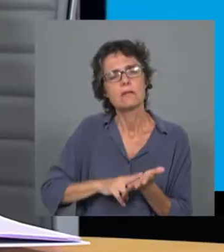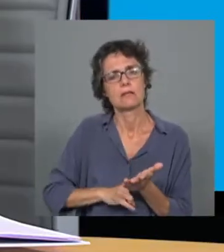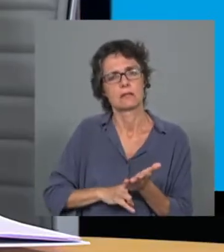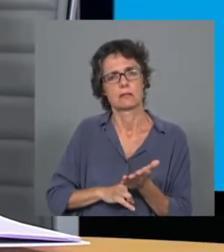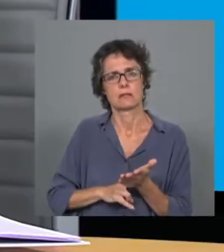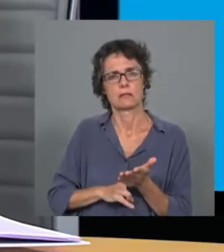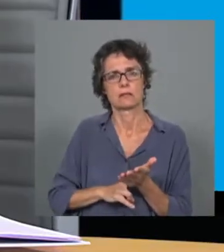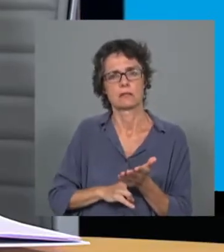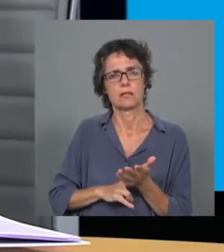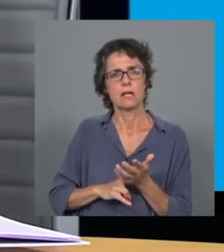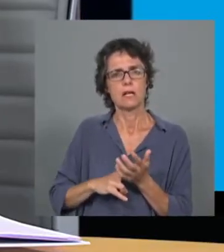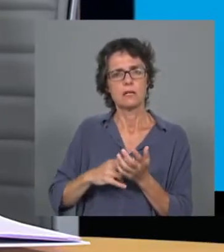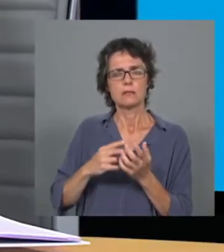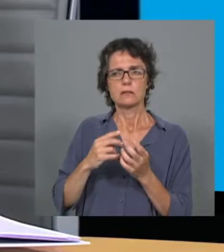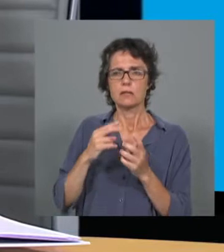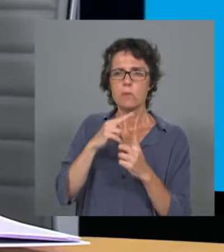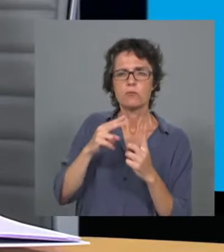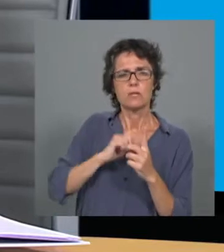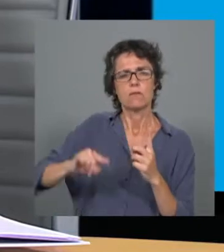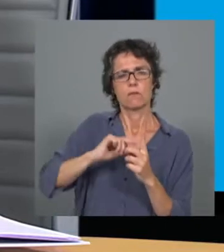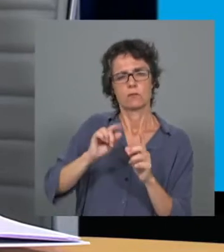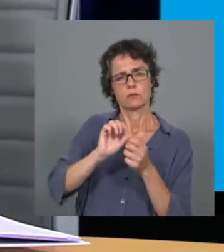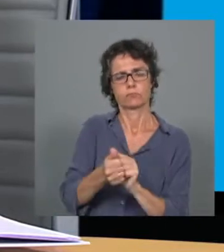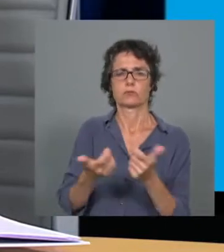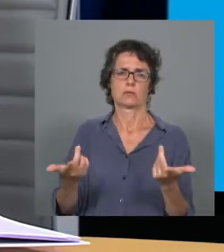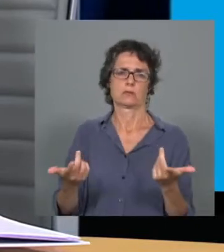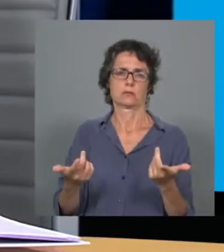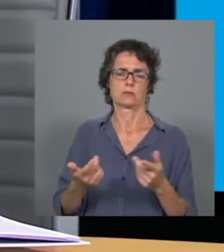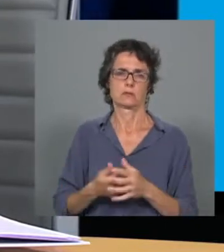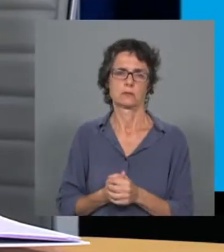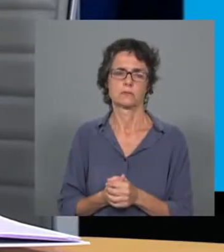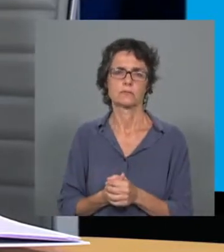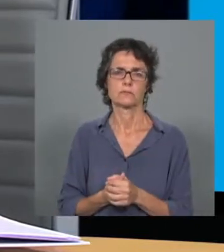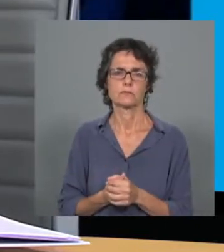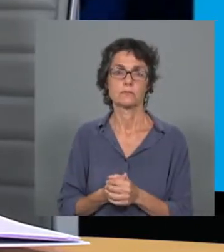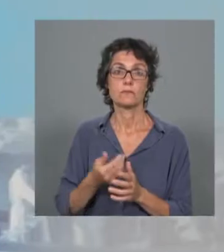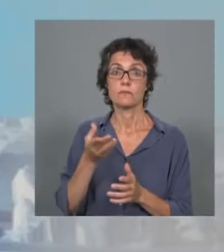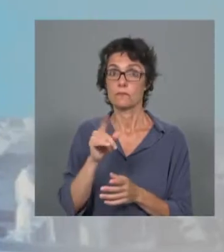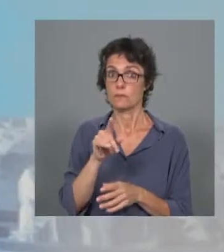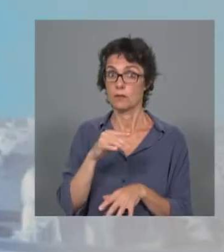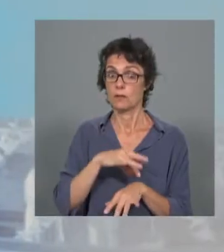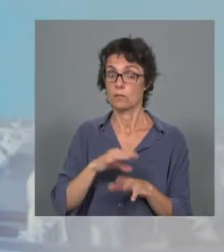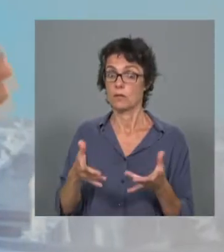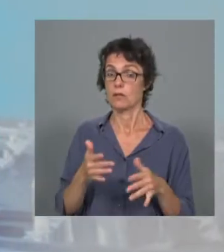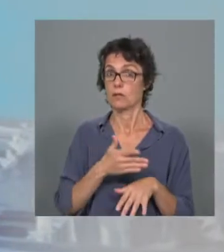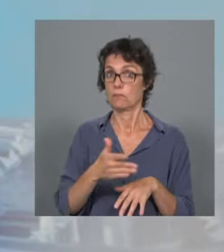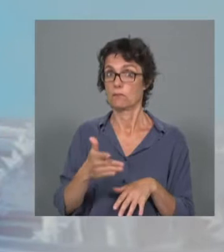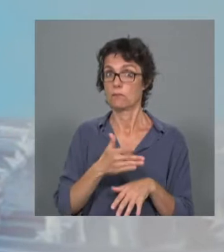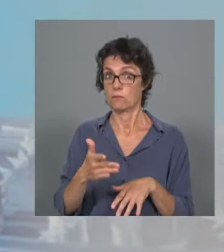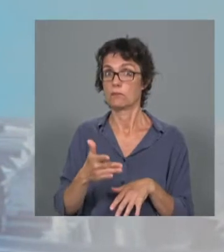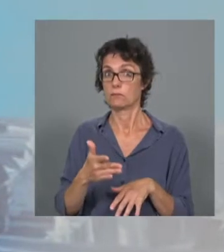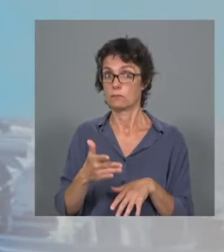para as pessoas com outro tipo de lentes e outro tipo de olhos, sim. Sobretudo no contexto da pandemia, por ter sido